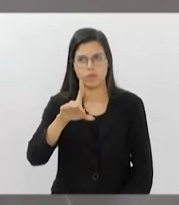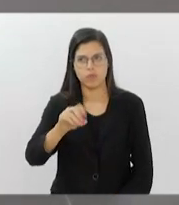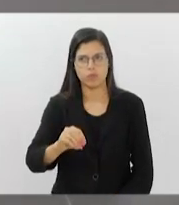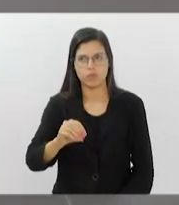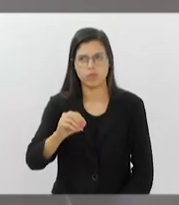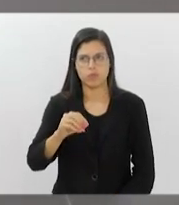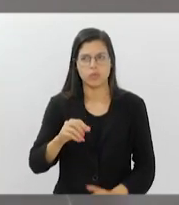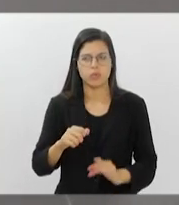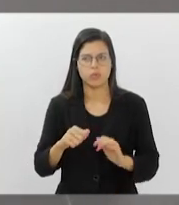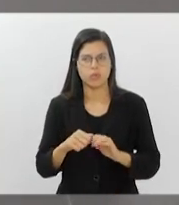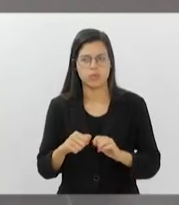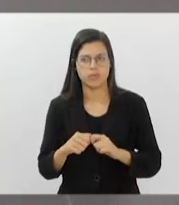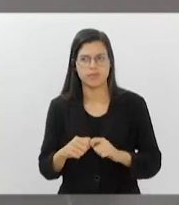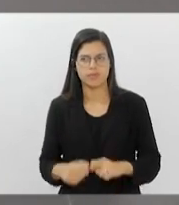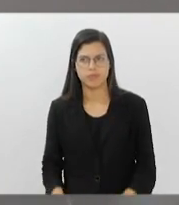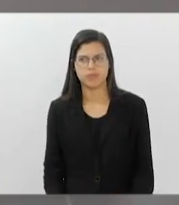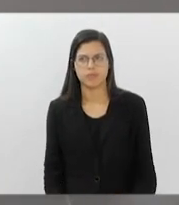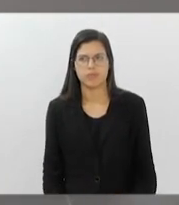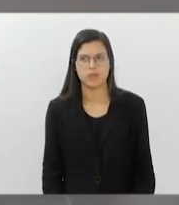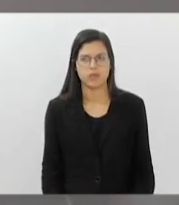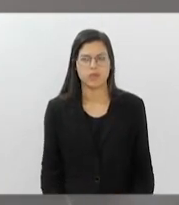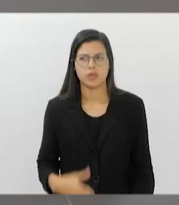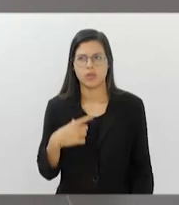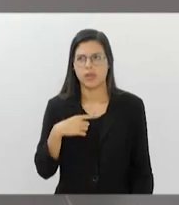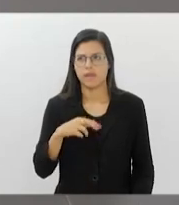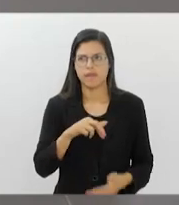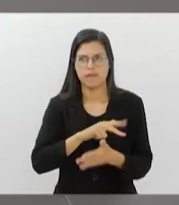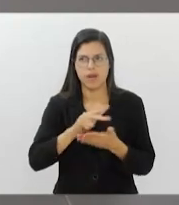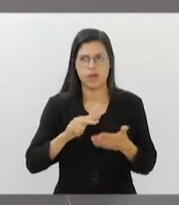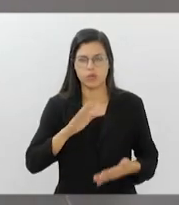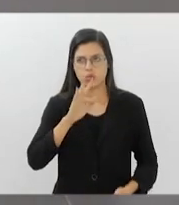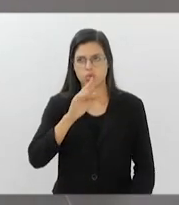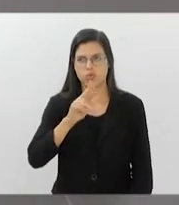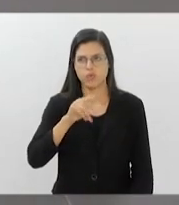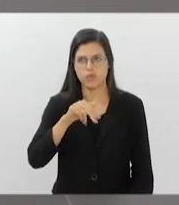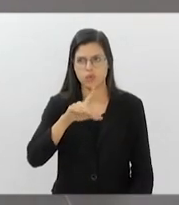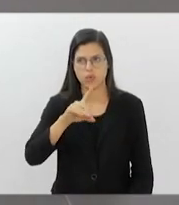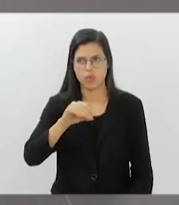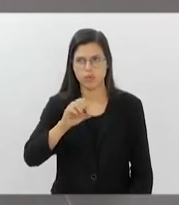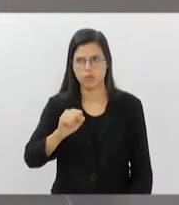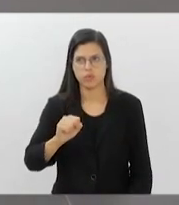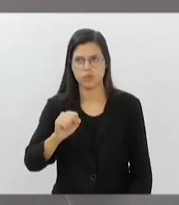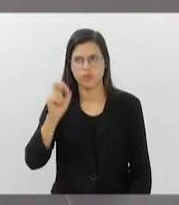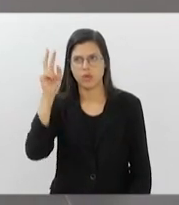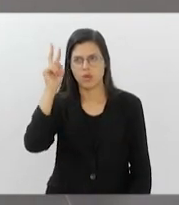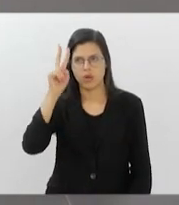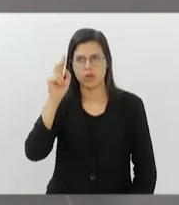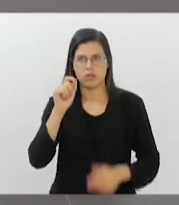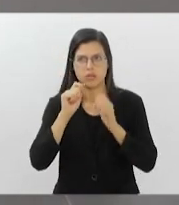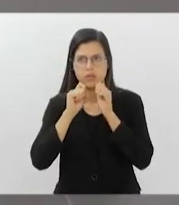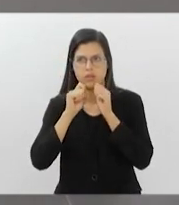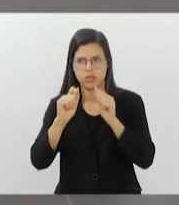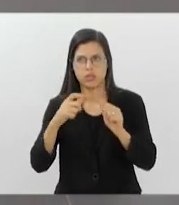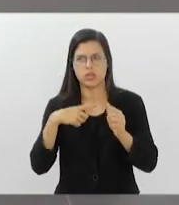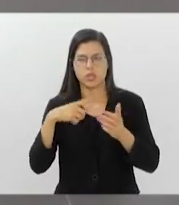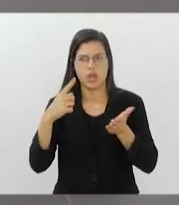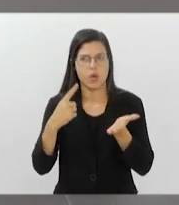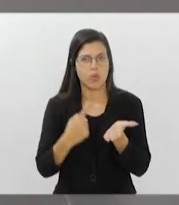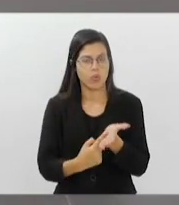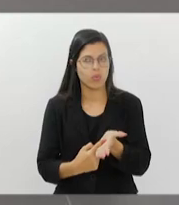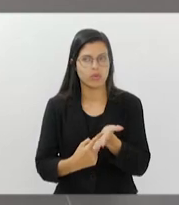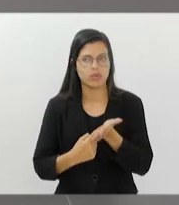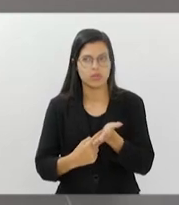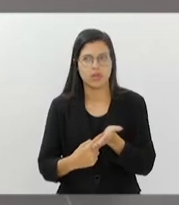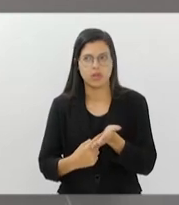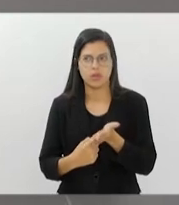Pá, pá, pá, pá. O senhor explicitou uma série de fundos. Está me lembrando aqui a assessoria que a gente tinha acordado de que a gente